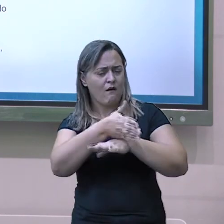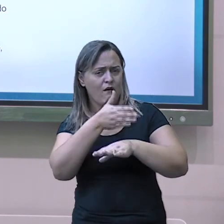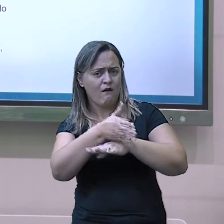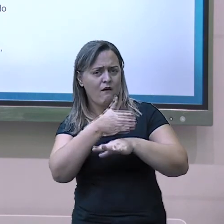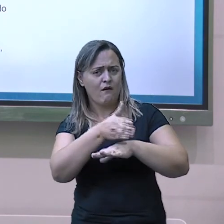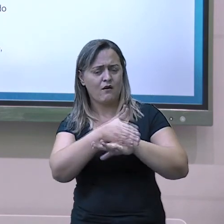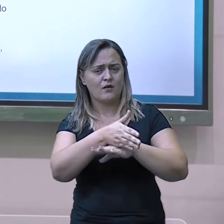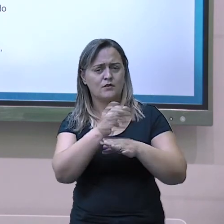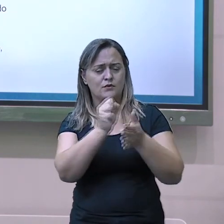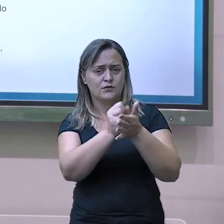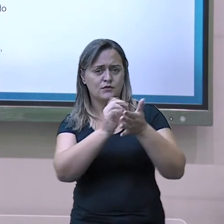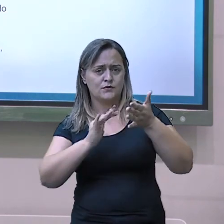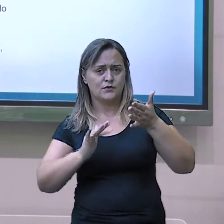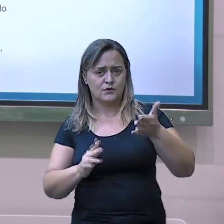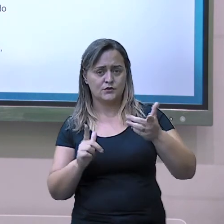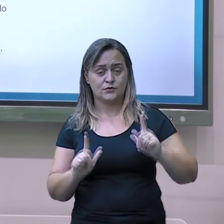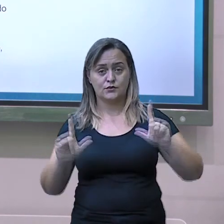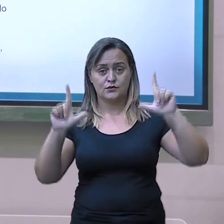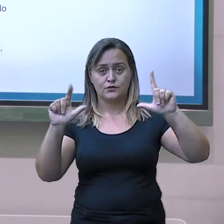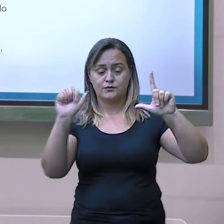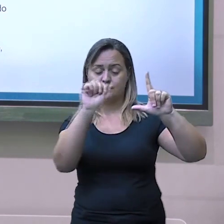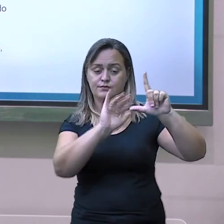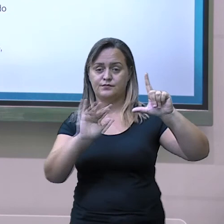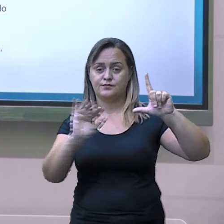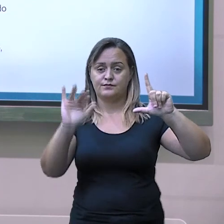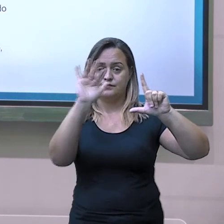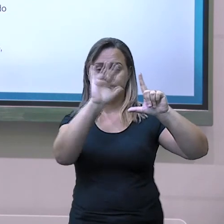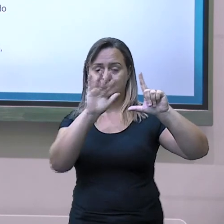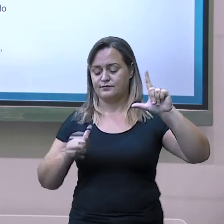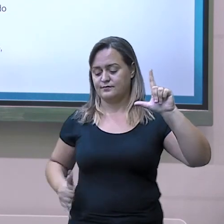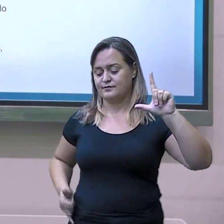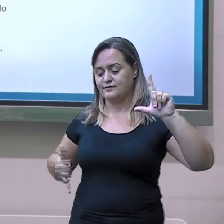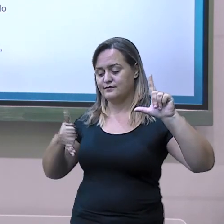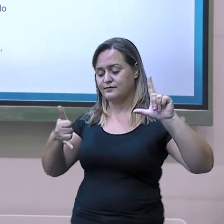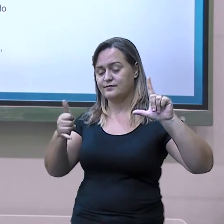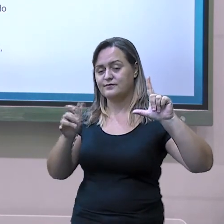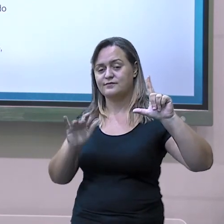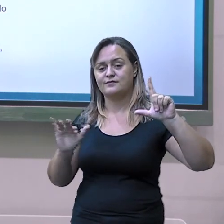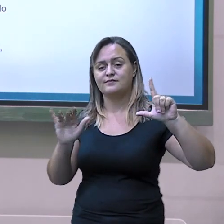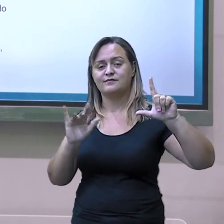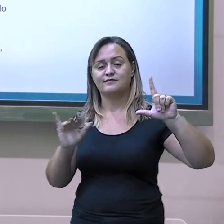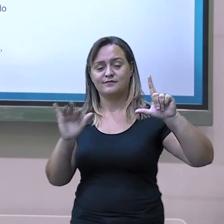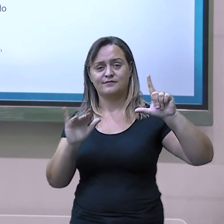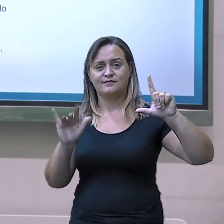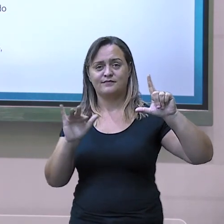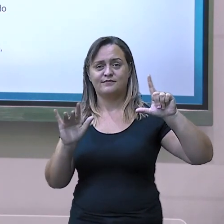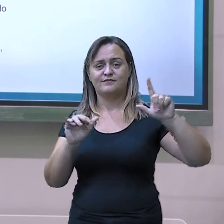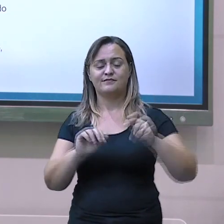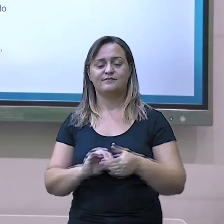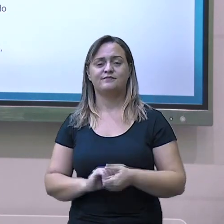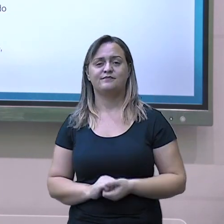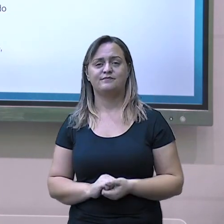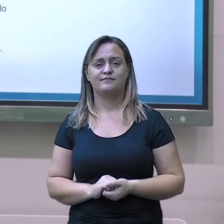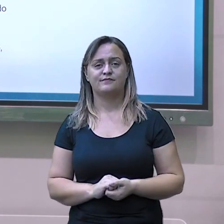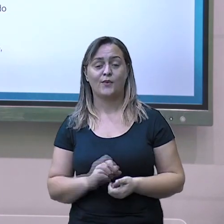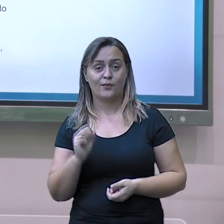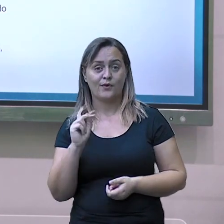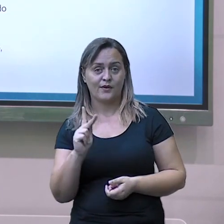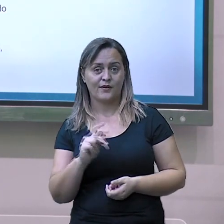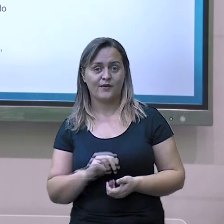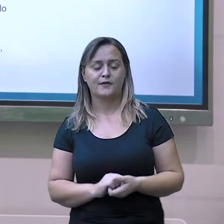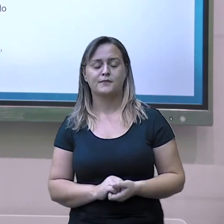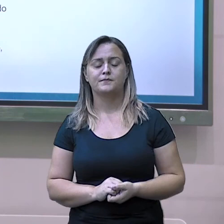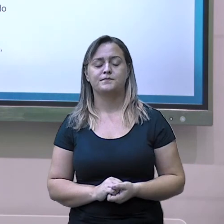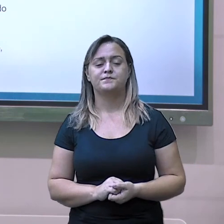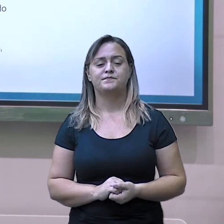na plataforma SMED-GV, aponte a câmera do seu celular na imagem que aparece aí no canto da tela, viu? Aí no